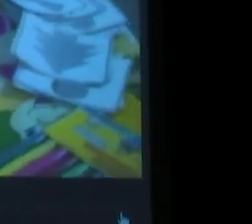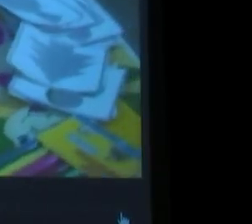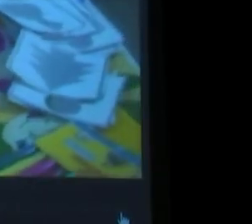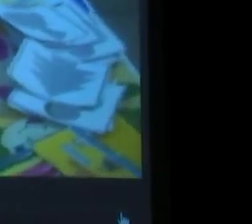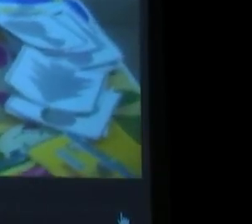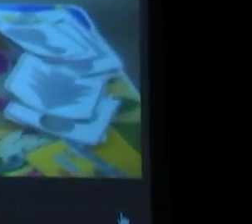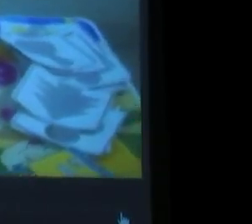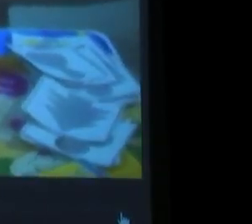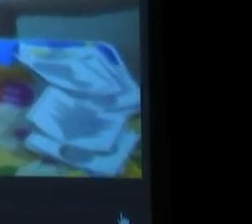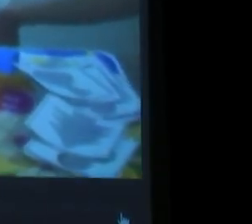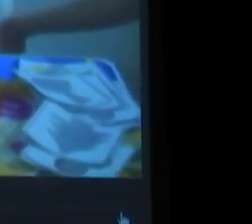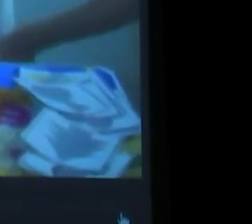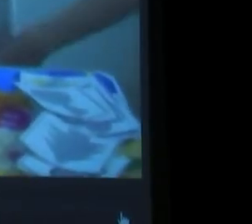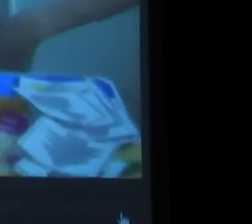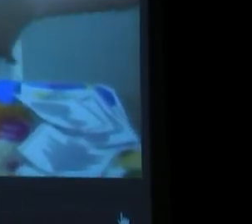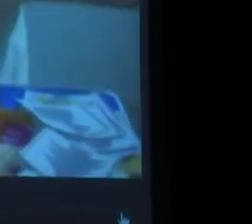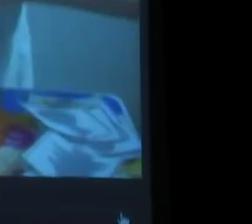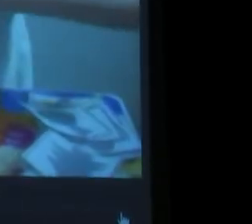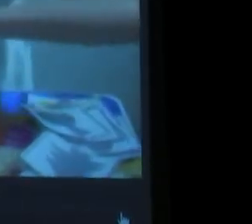fonoaudiologia,